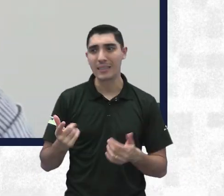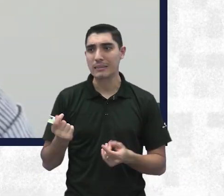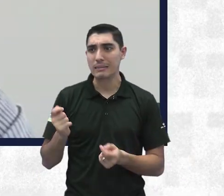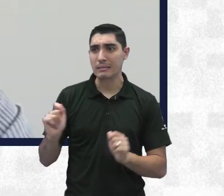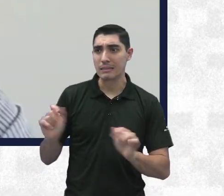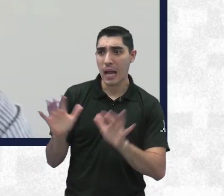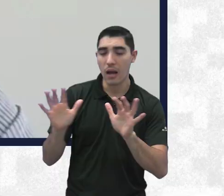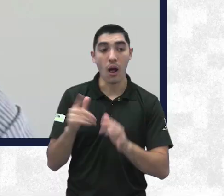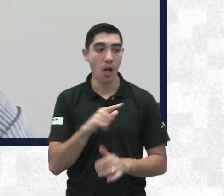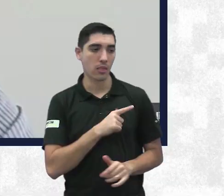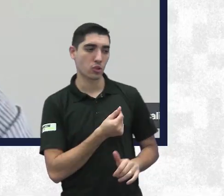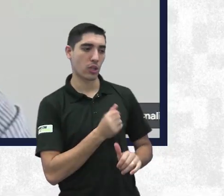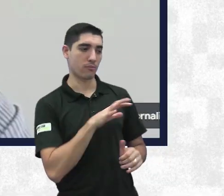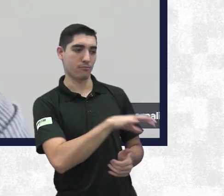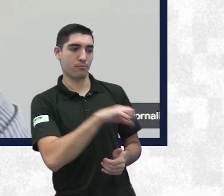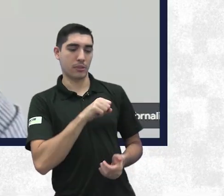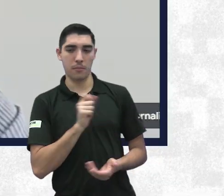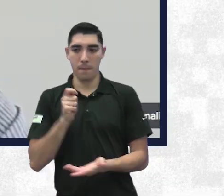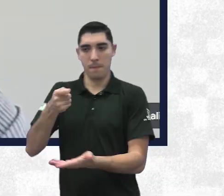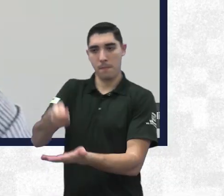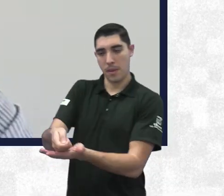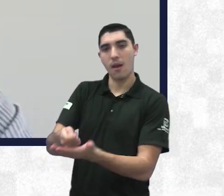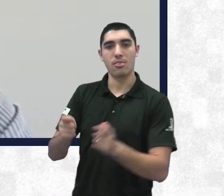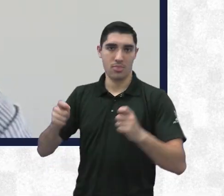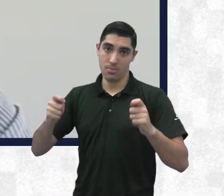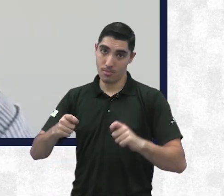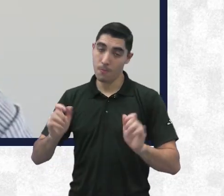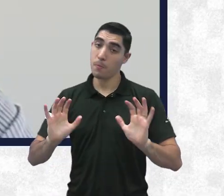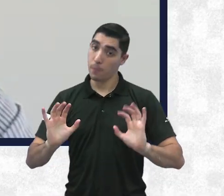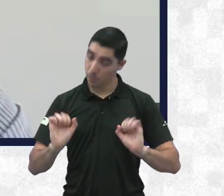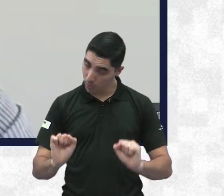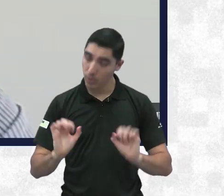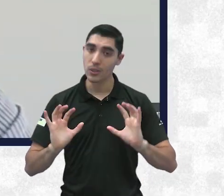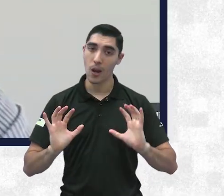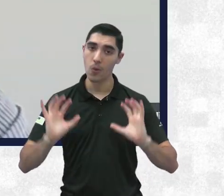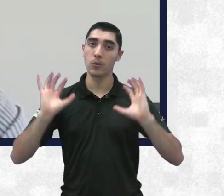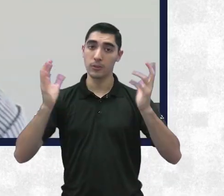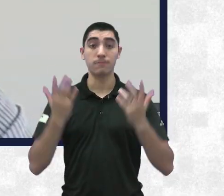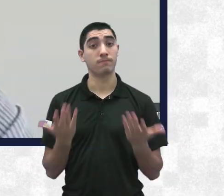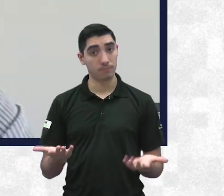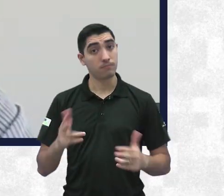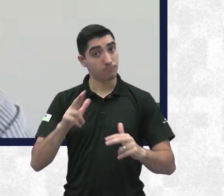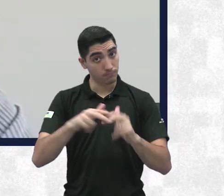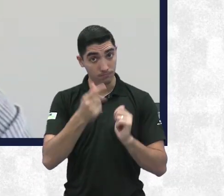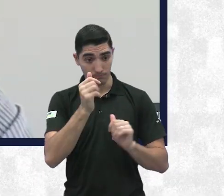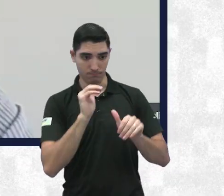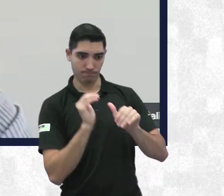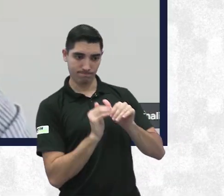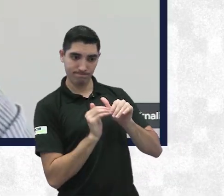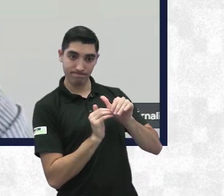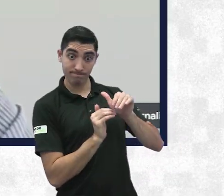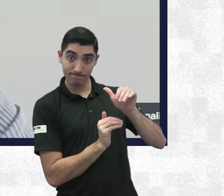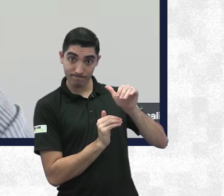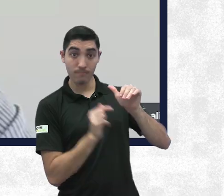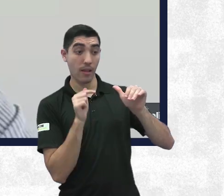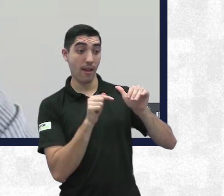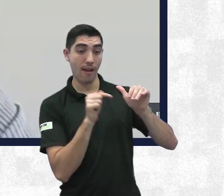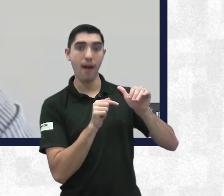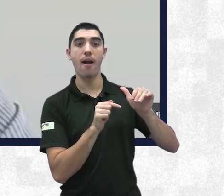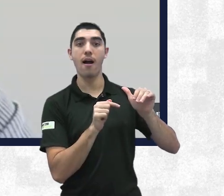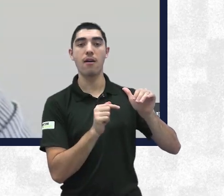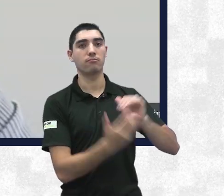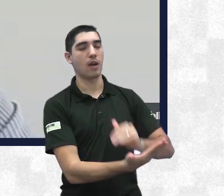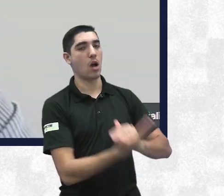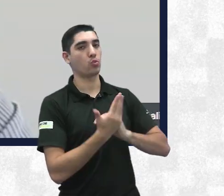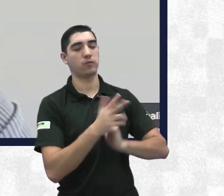São realmente momentos que podem ocorrer e que é importante, se puder ser feita uma reserva,